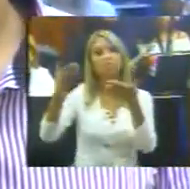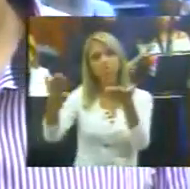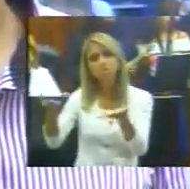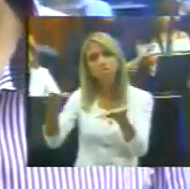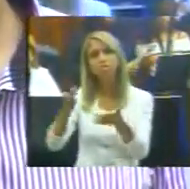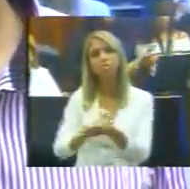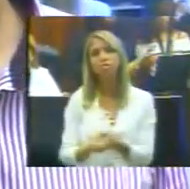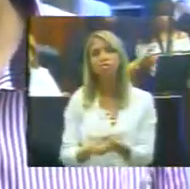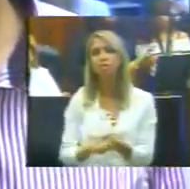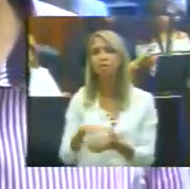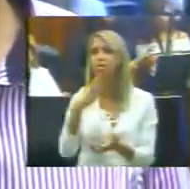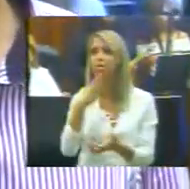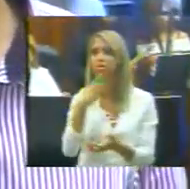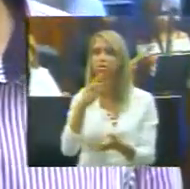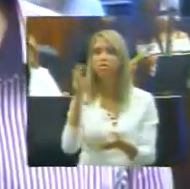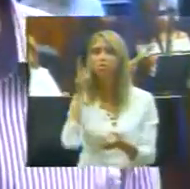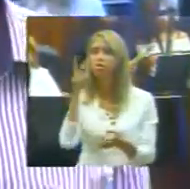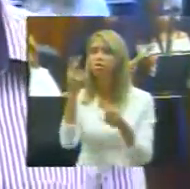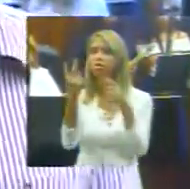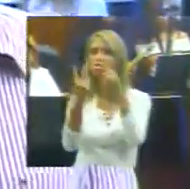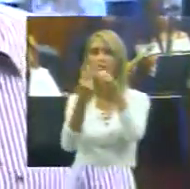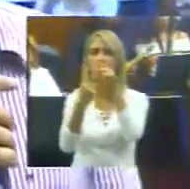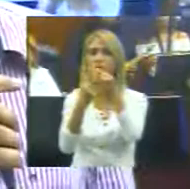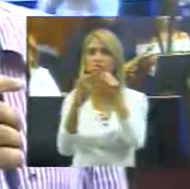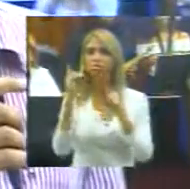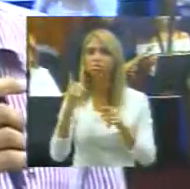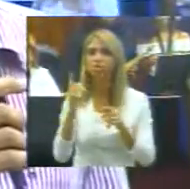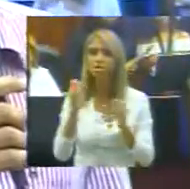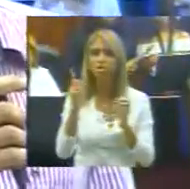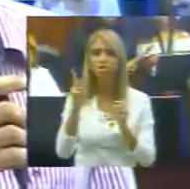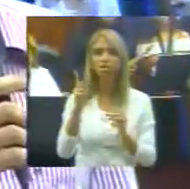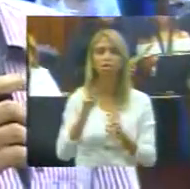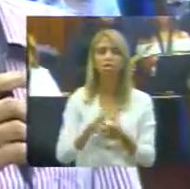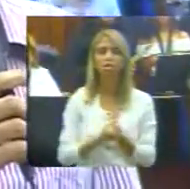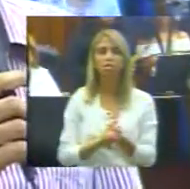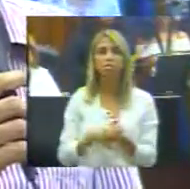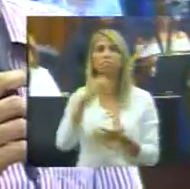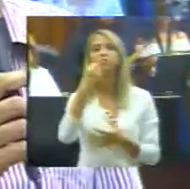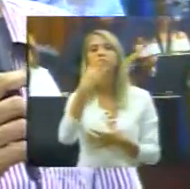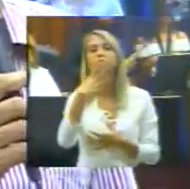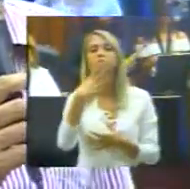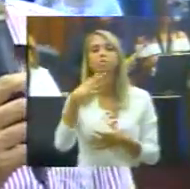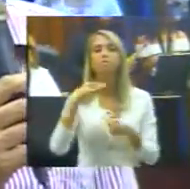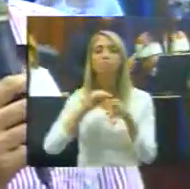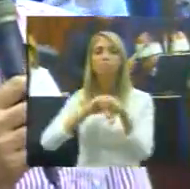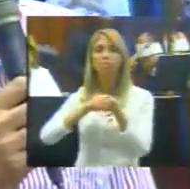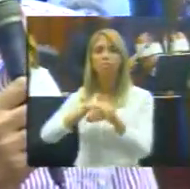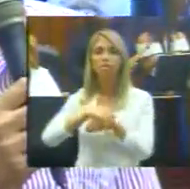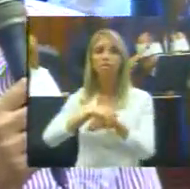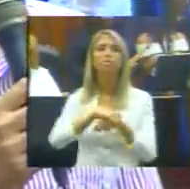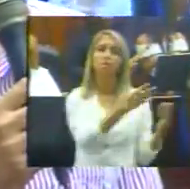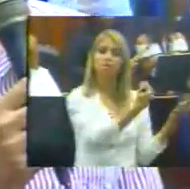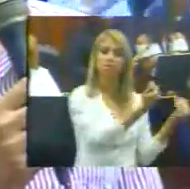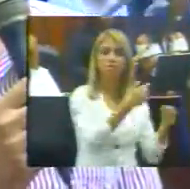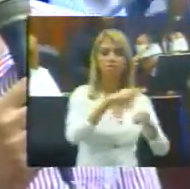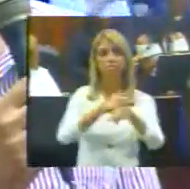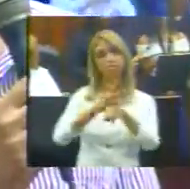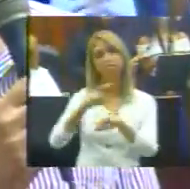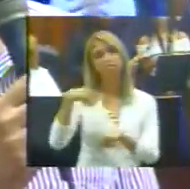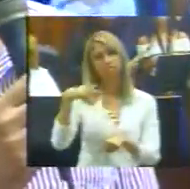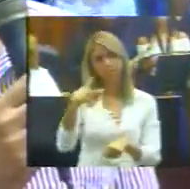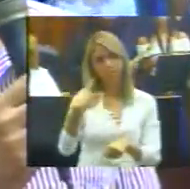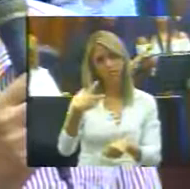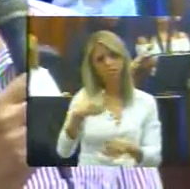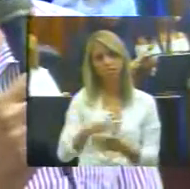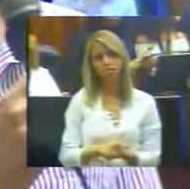só consegui ver as duas por enquanto aí, né? Boa noite aos nossos parlamentares